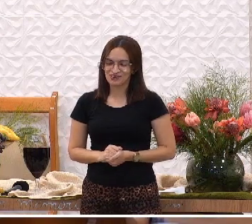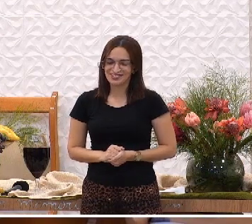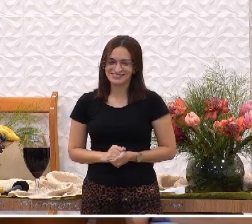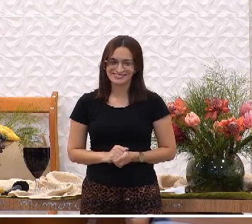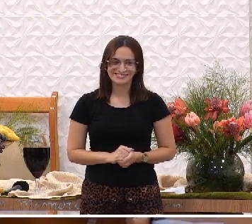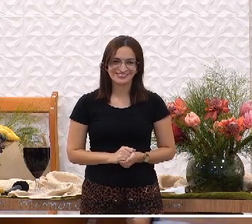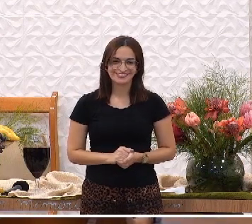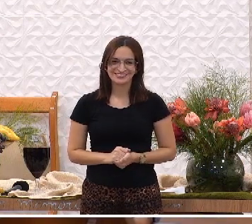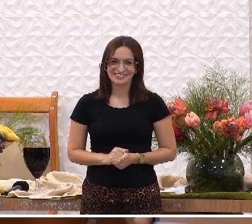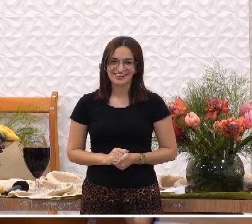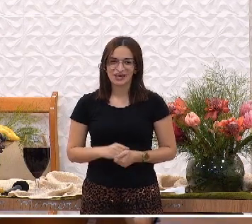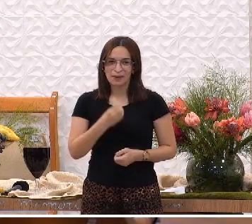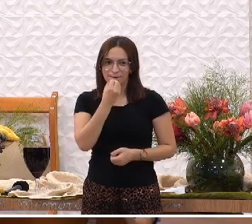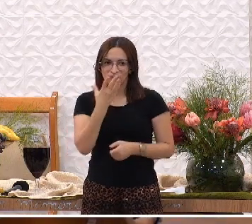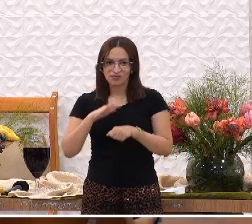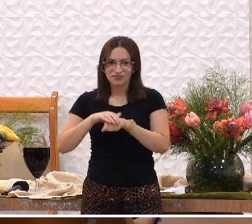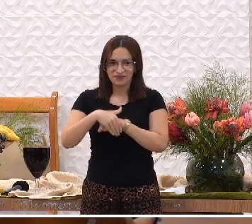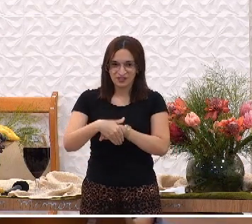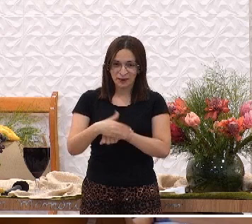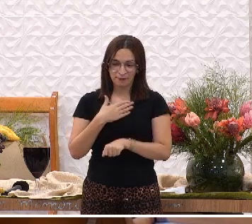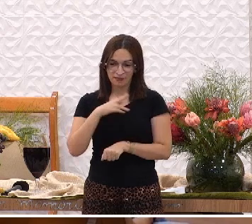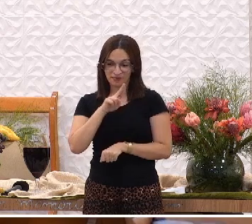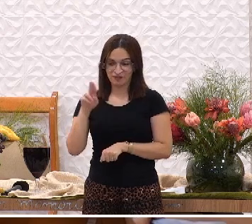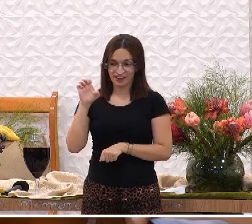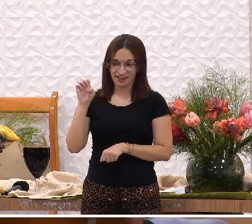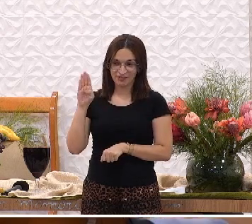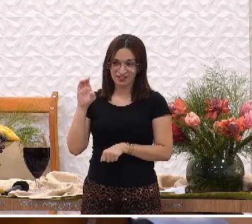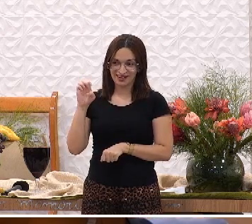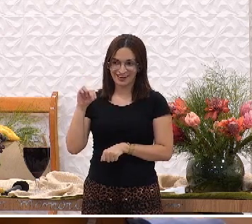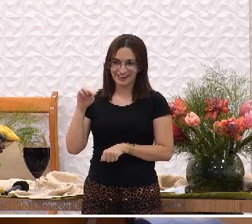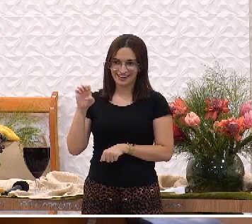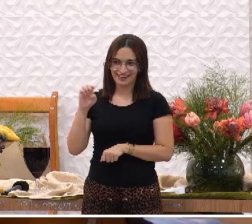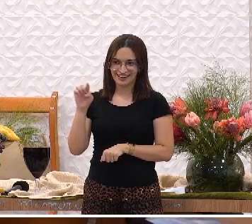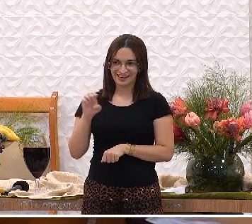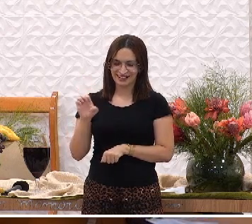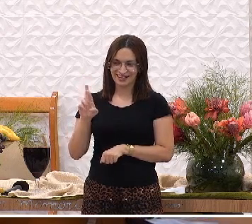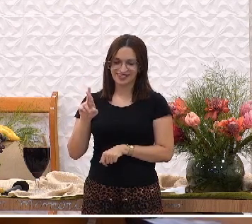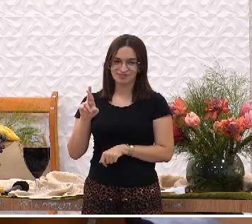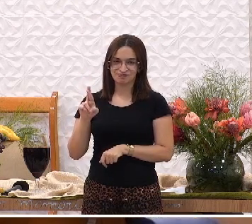Boa noite, pessoal. Sou Ebenezer. Só queria comentar que